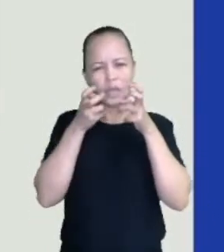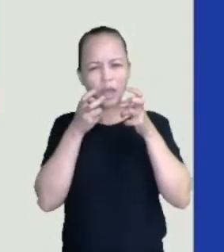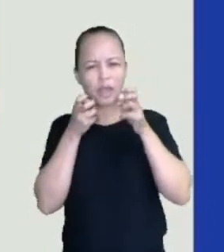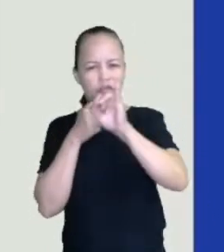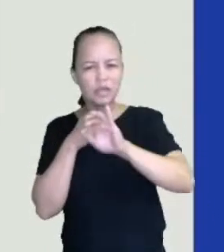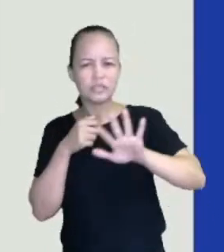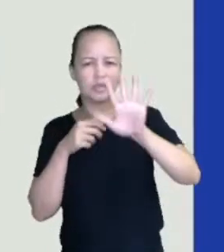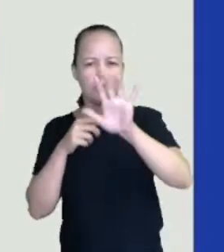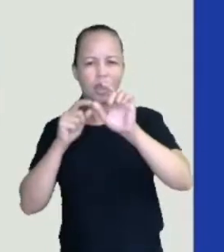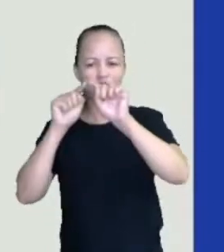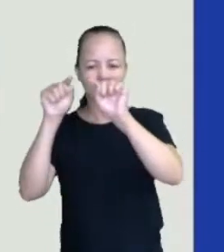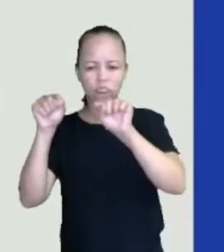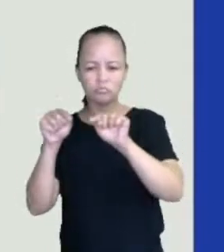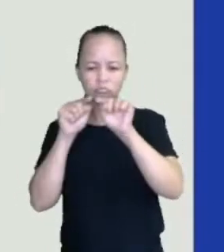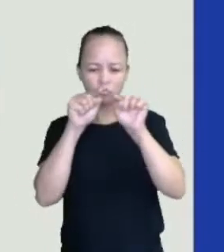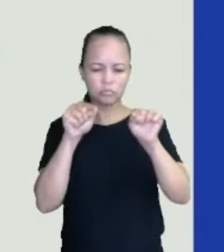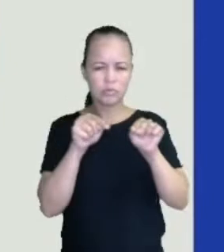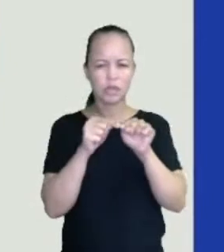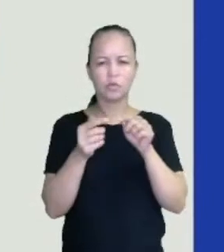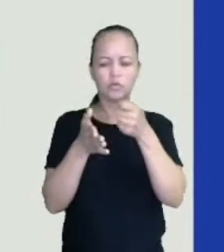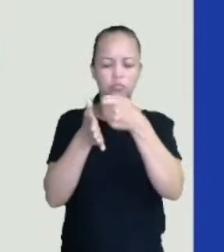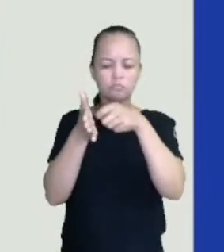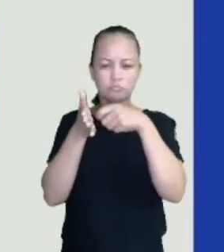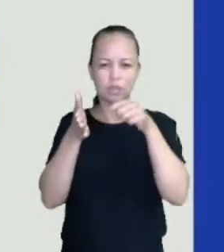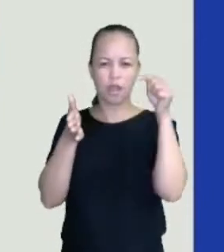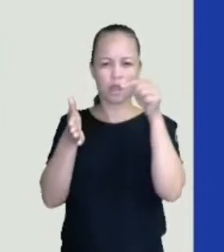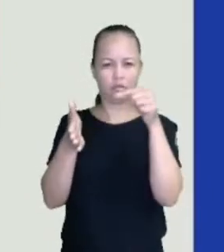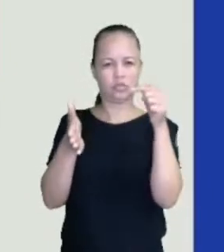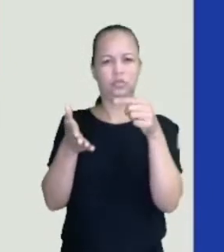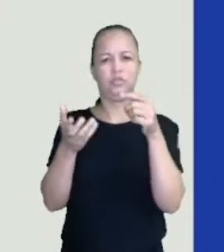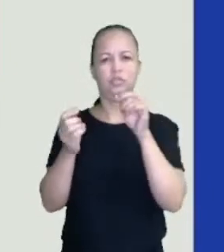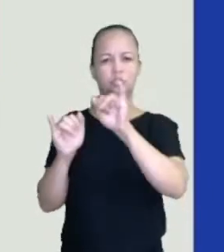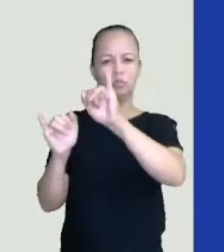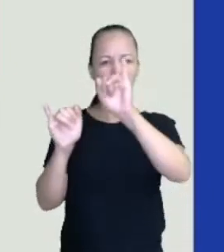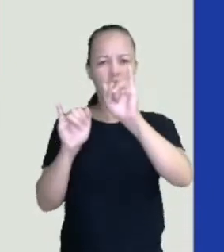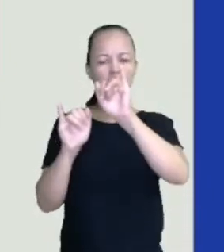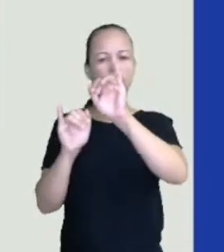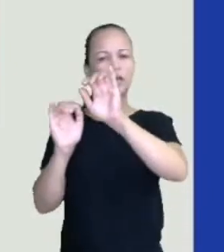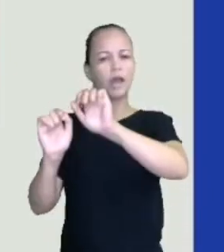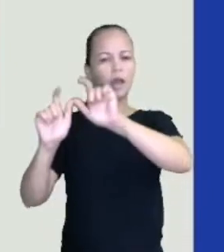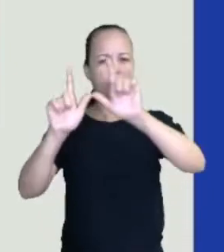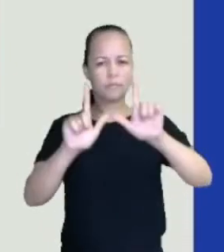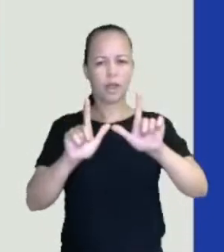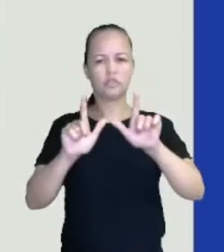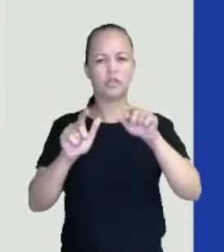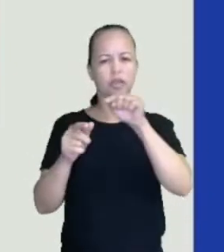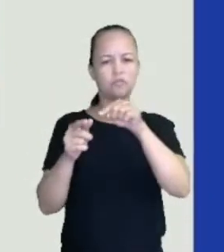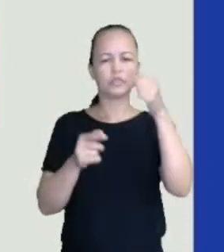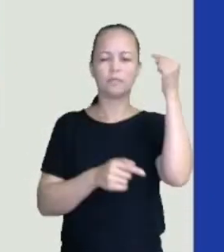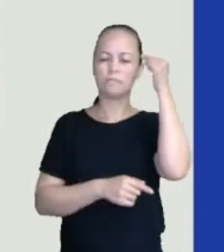nesses balões, no que está escrito nele. E aí você tira suas